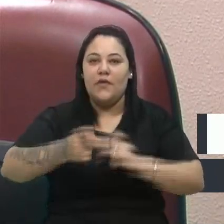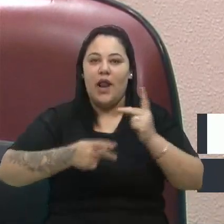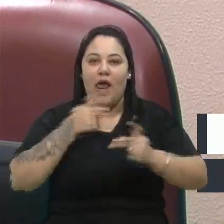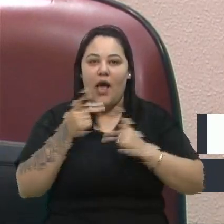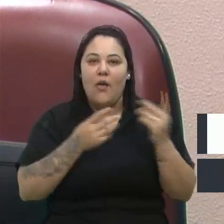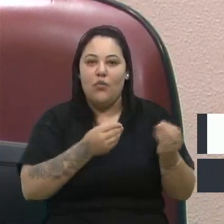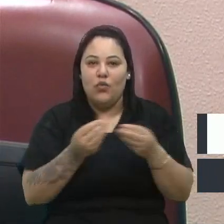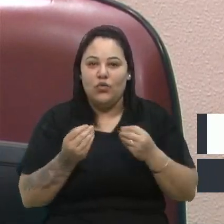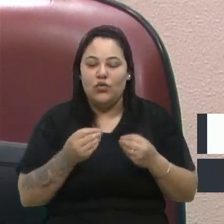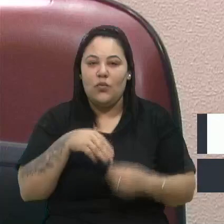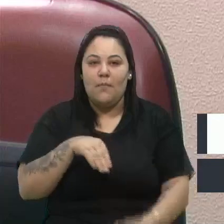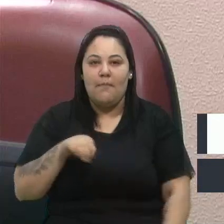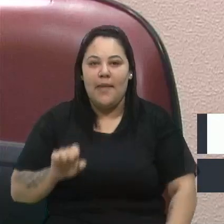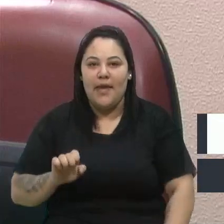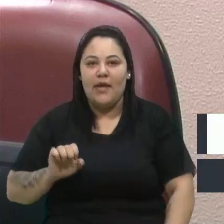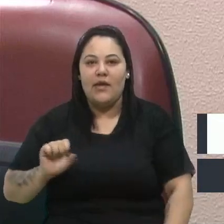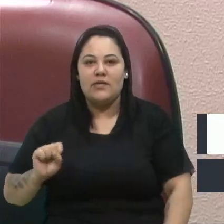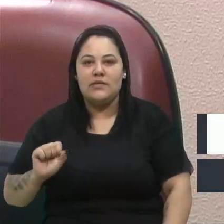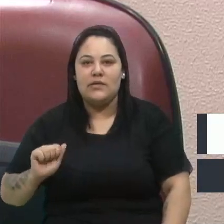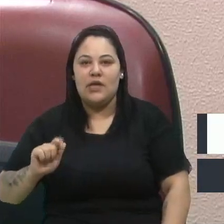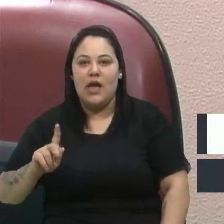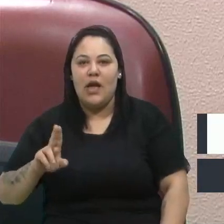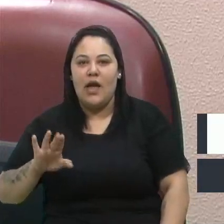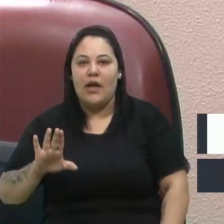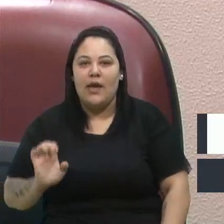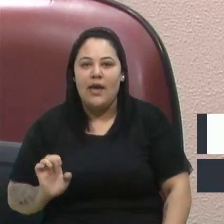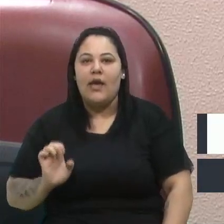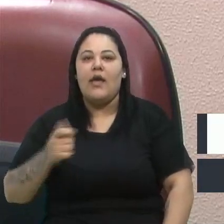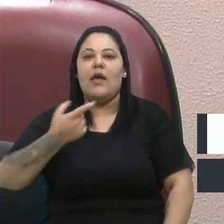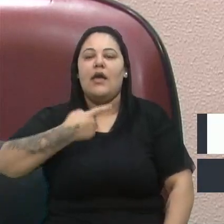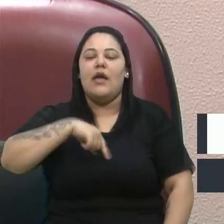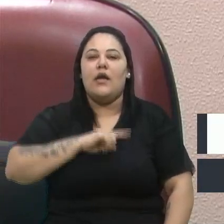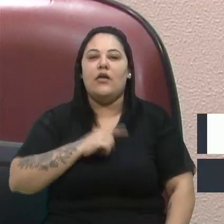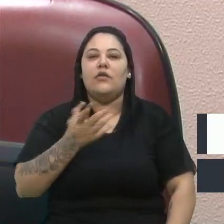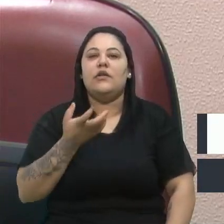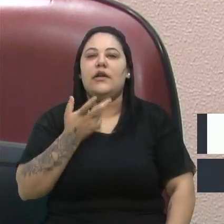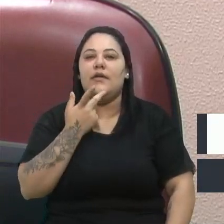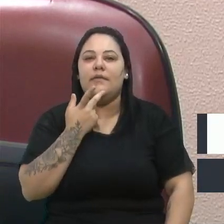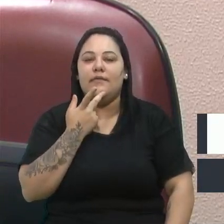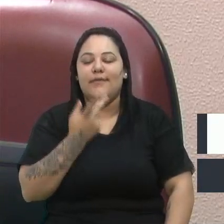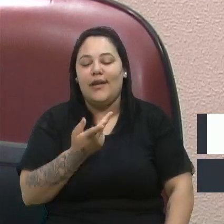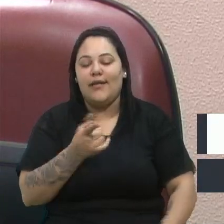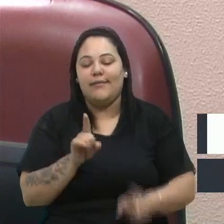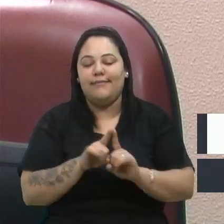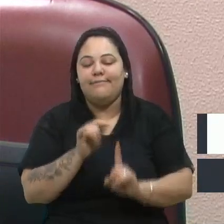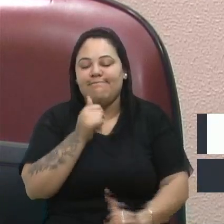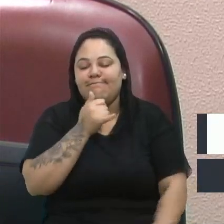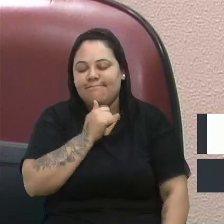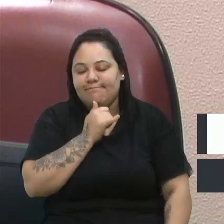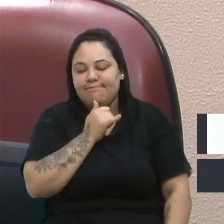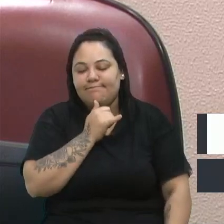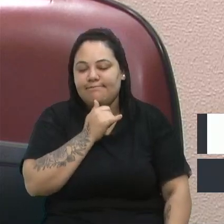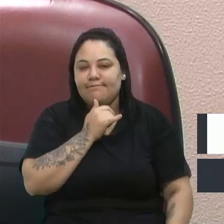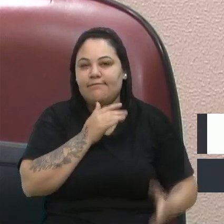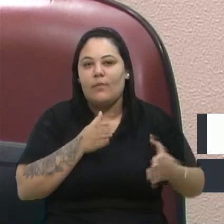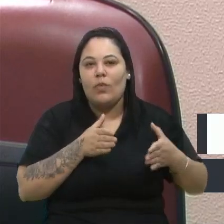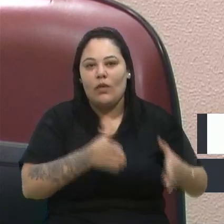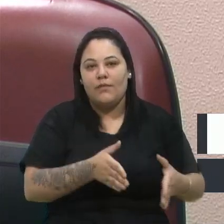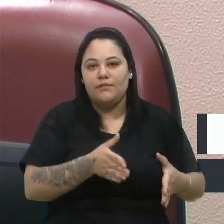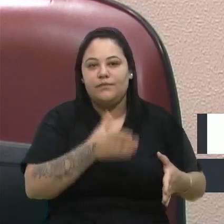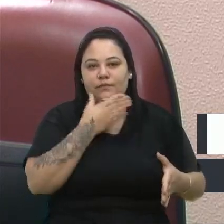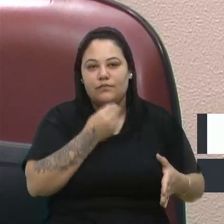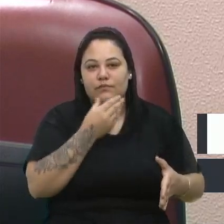PSEG logo em seguida. Mas gostaria de fazer, infelizmente, aqui um voto de pesar ao Silvério